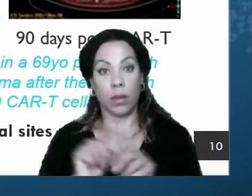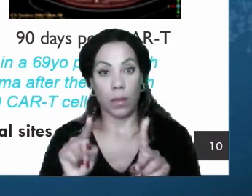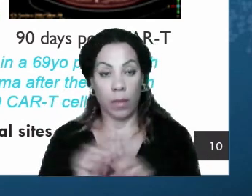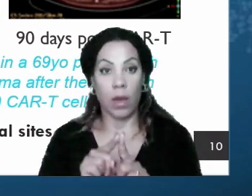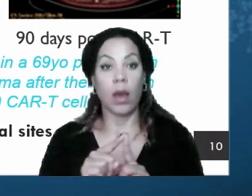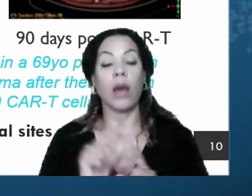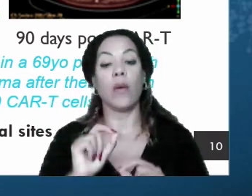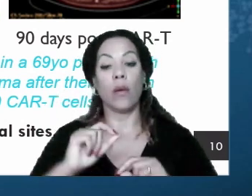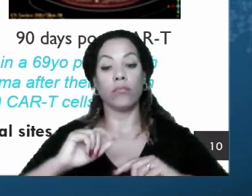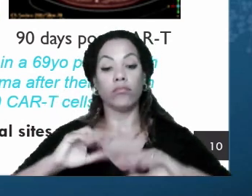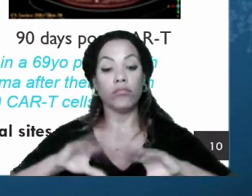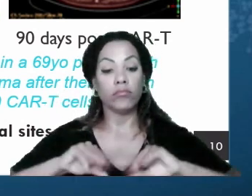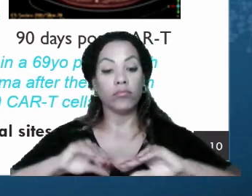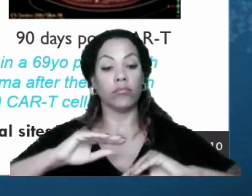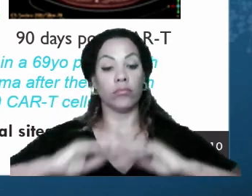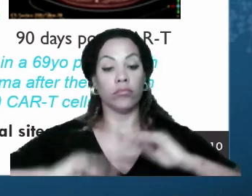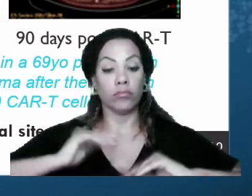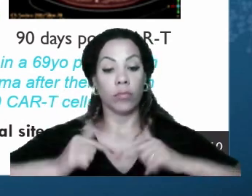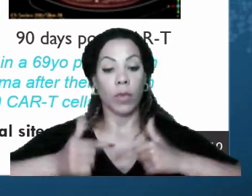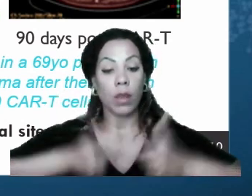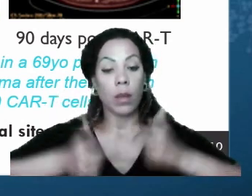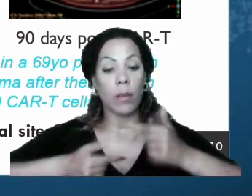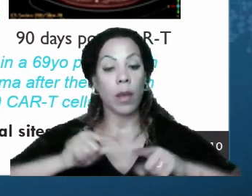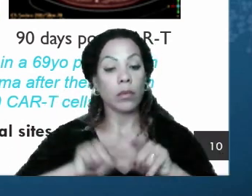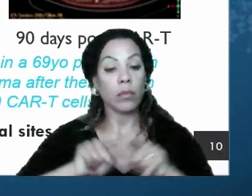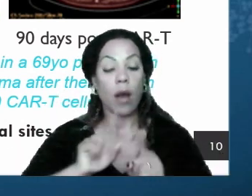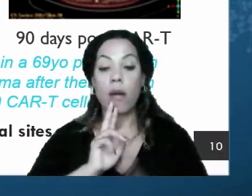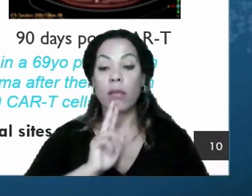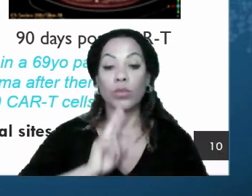as manufaturas, por exemplo, os resultados clínicos.